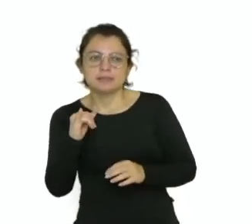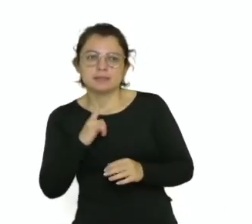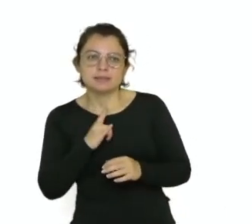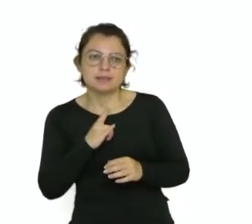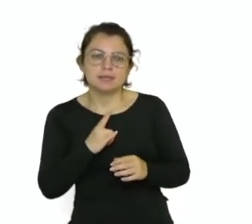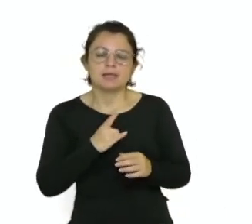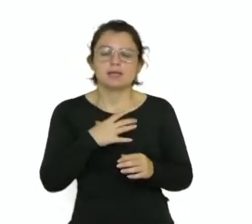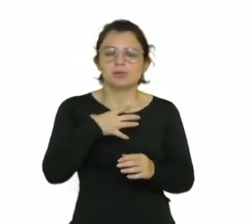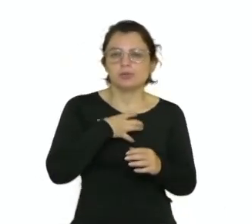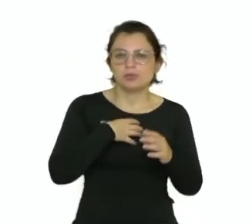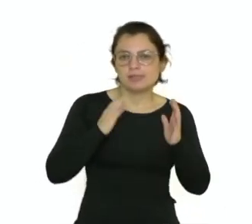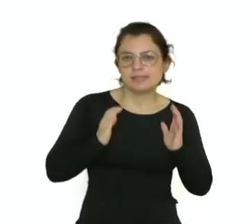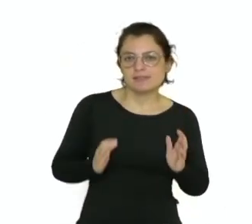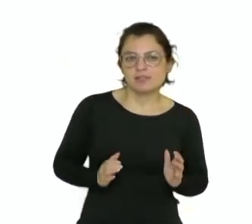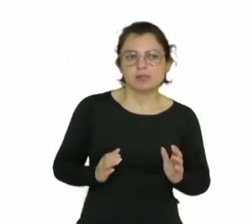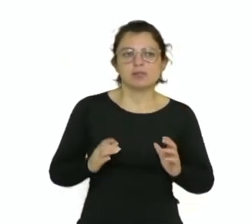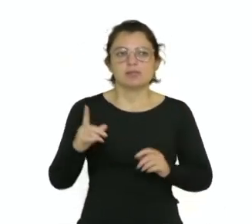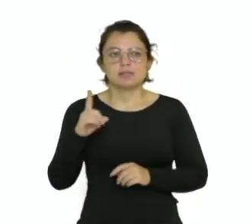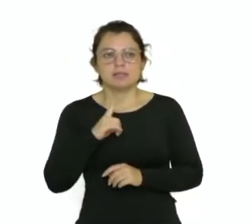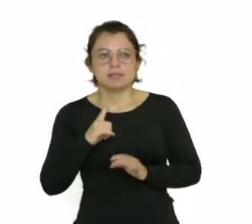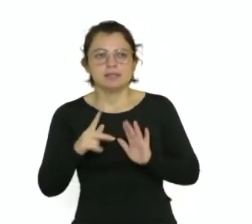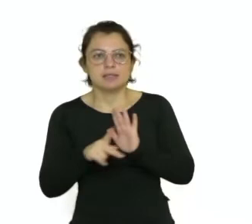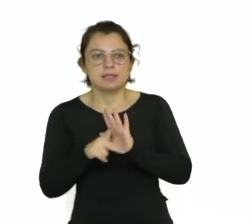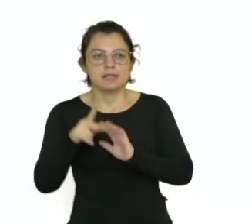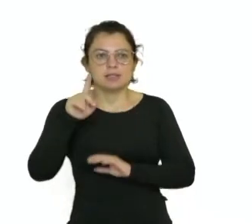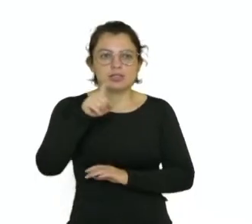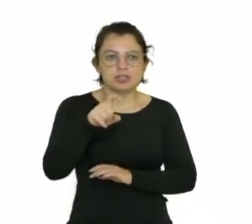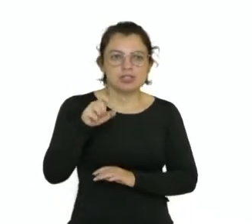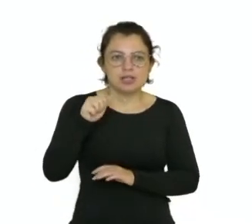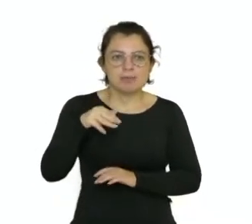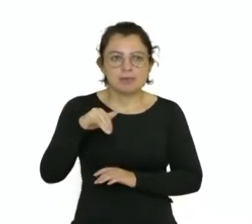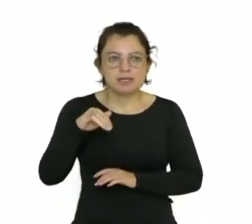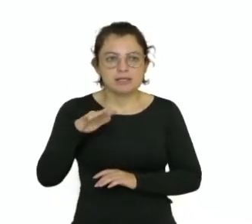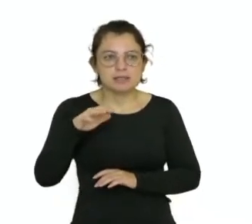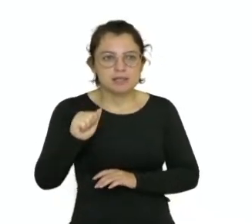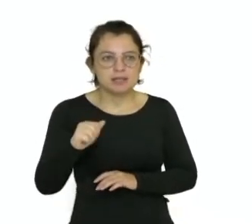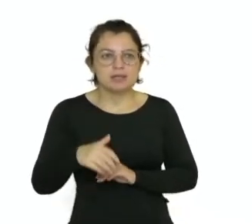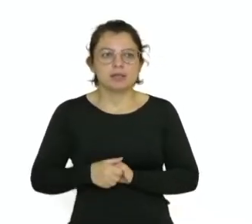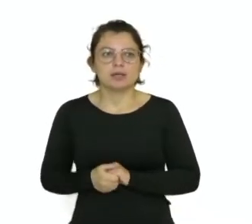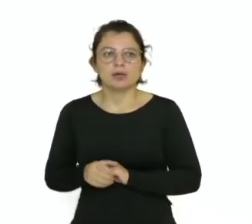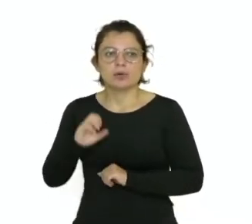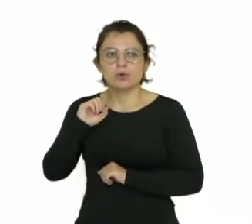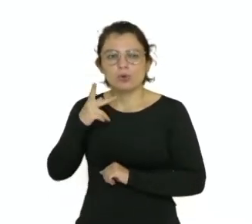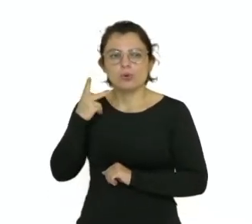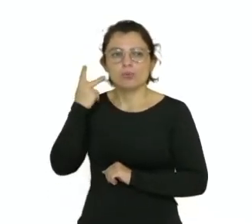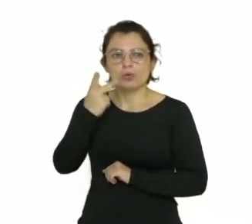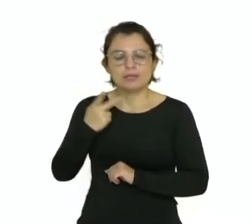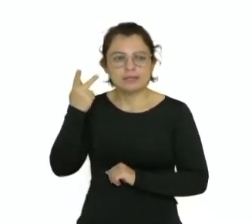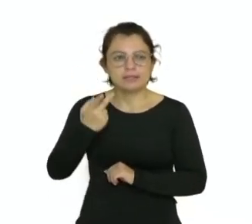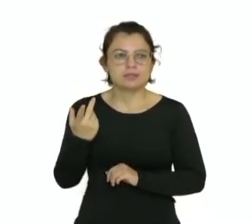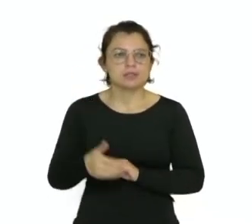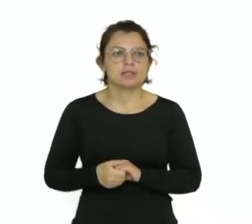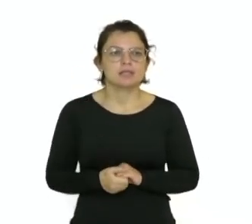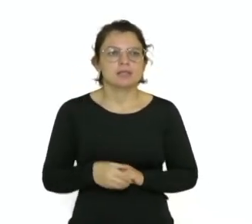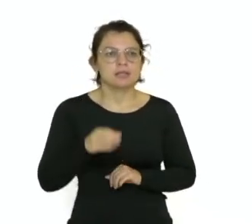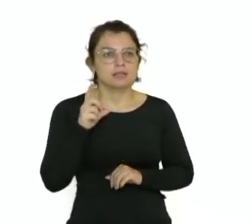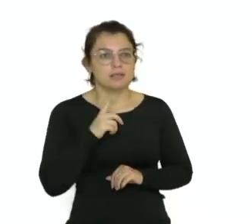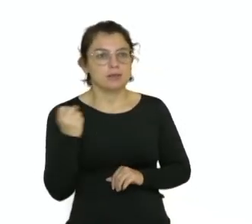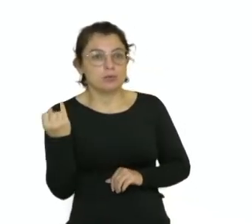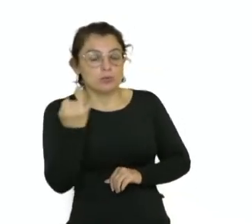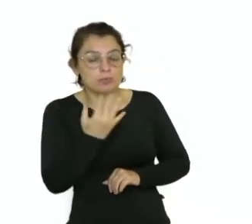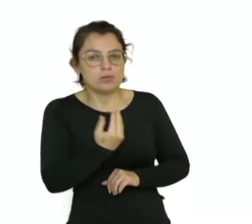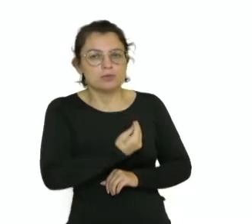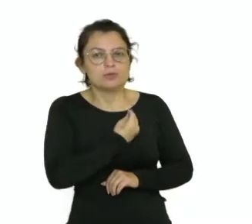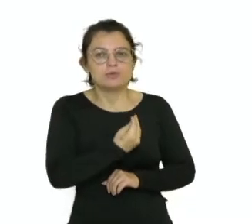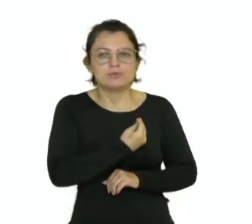posição política ou xamânica, religiosa, né? Alguns eram e são usados no cotidiano, outros